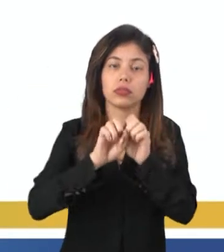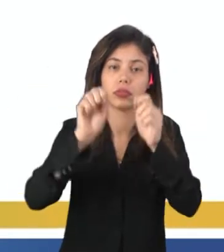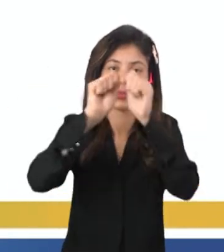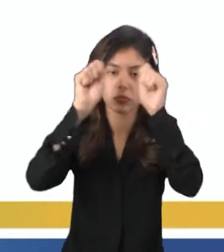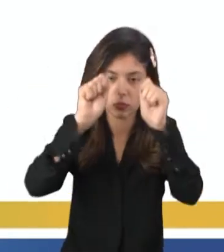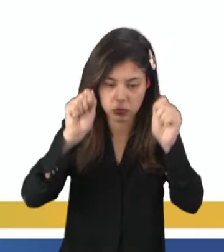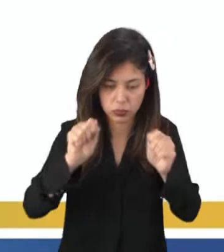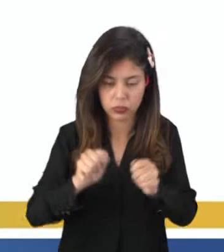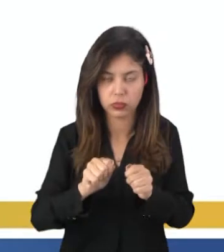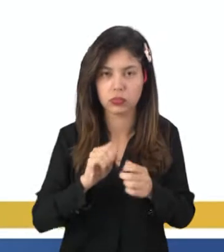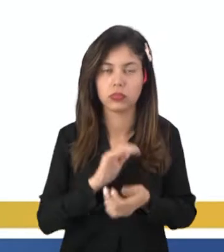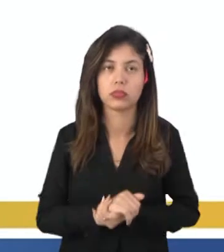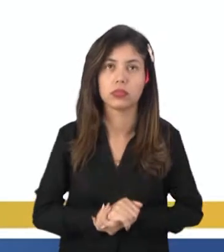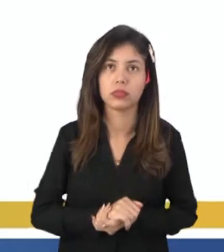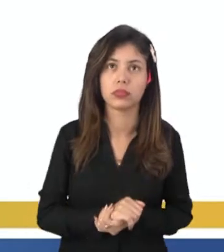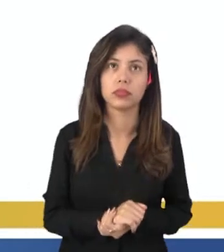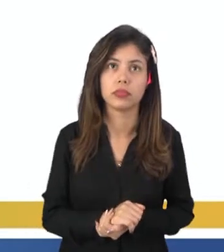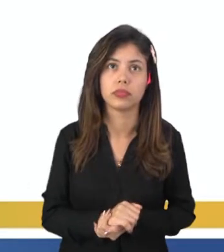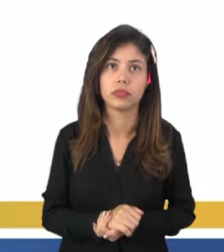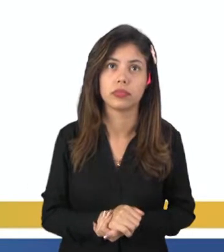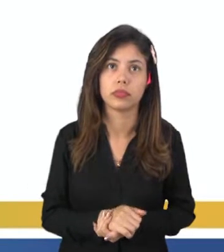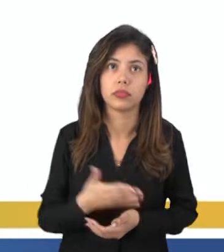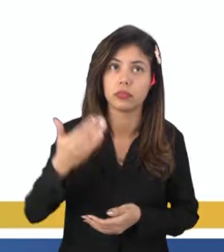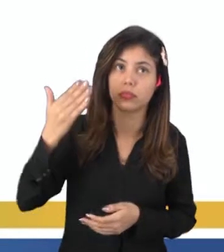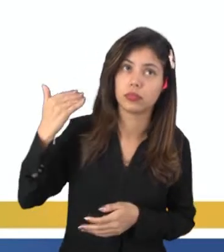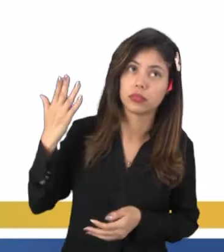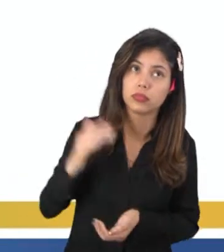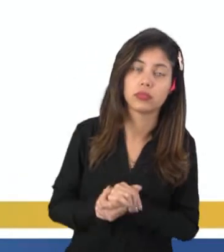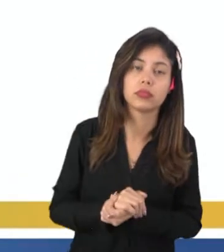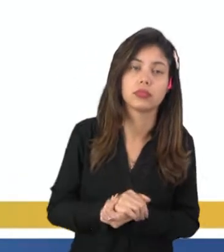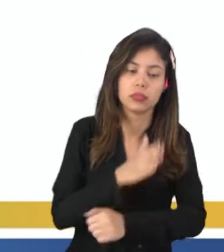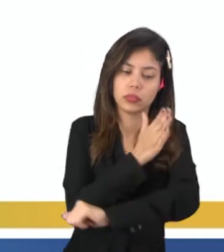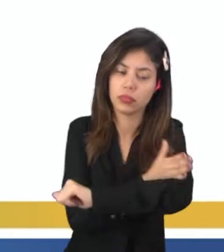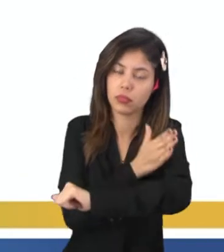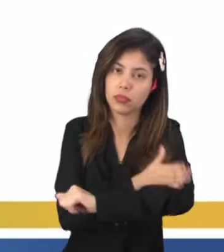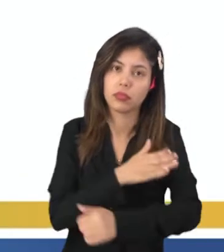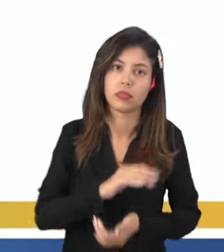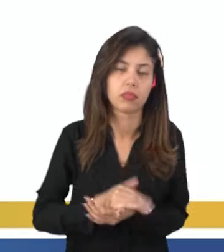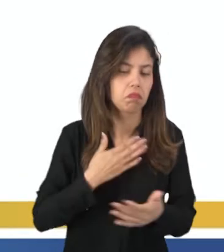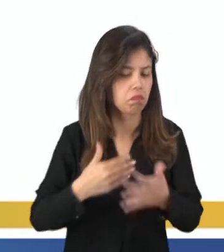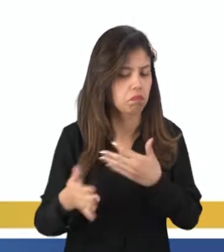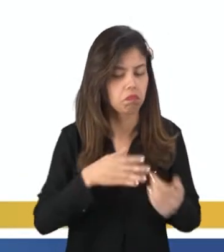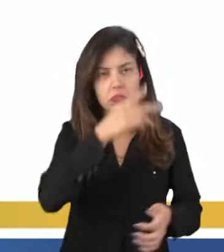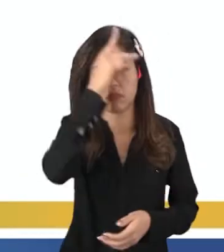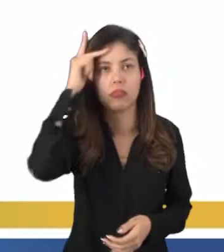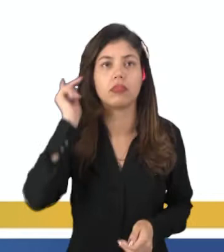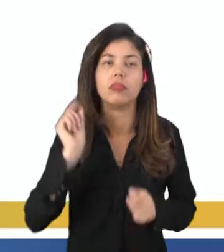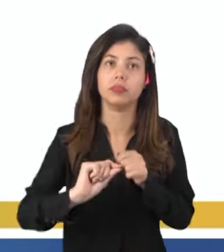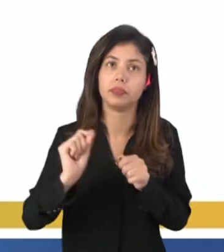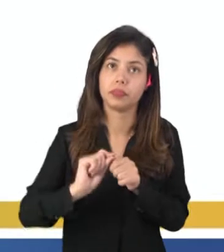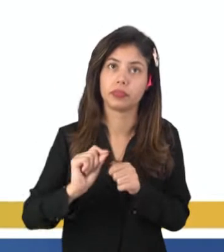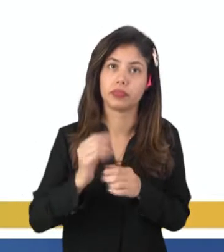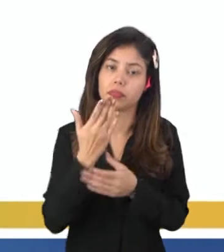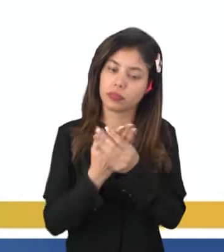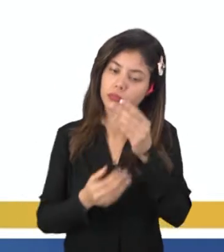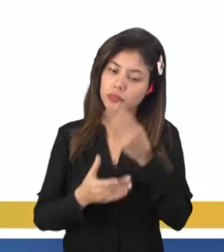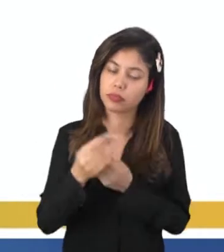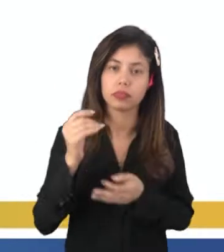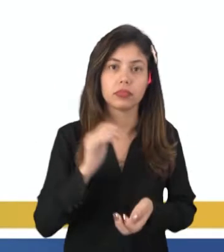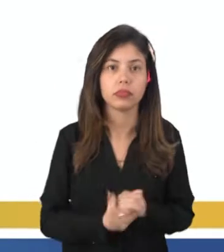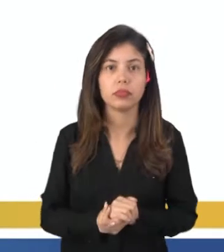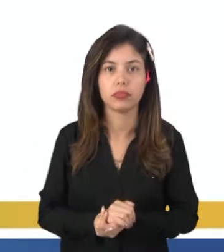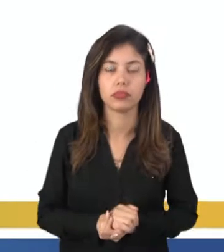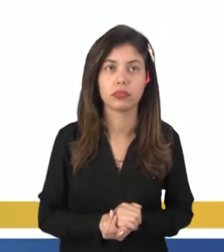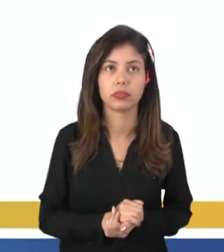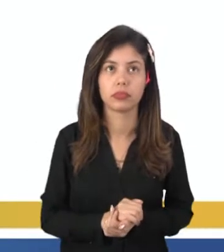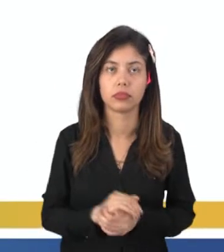né. Lá, na Idade Média, não, artesão, né, era qualquer pessoa que fizesse um trabalho manual, um pedreiro, um carpinteiro,